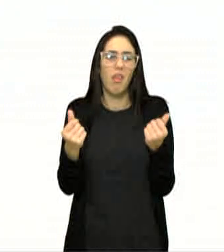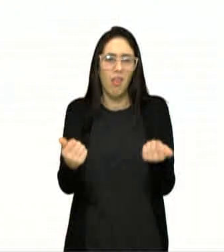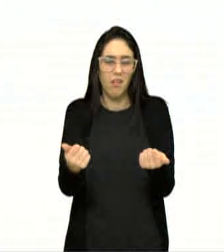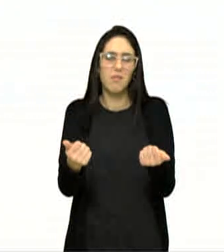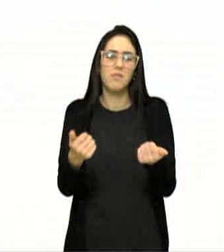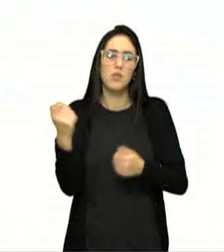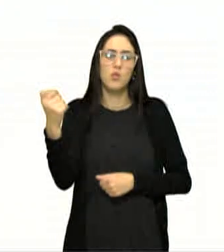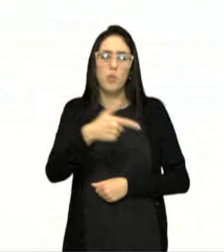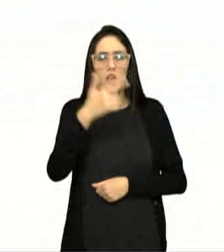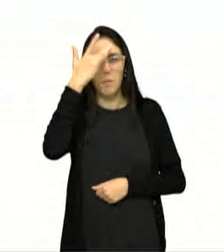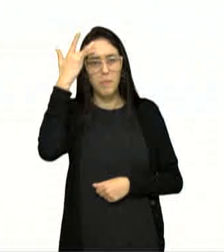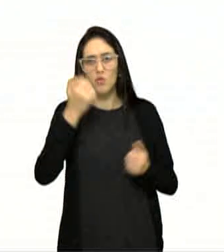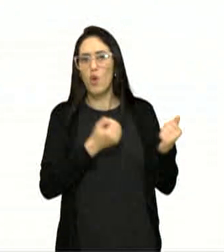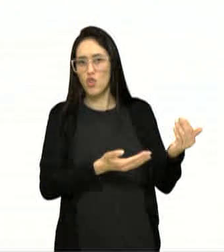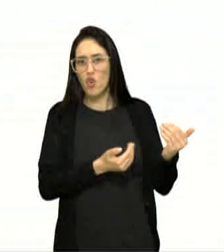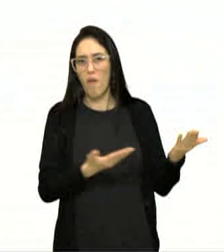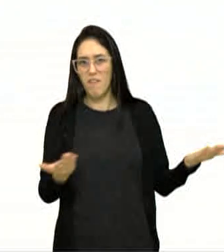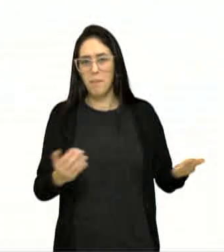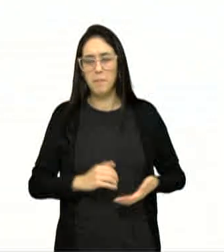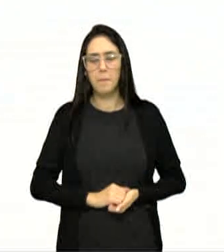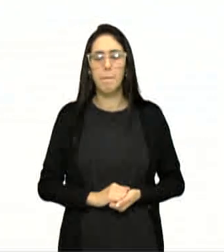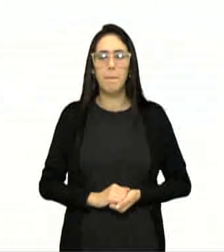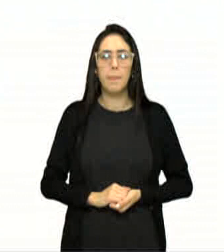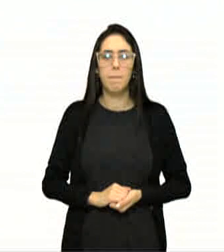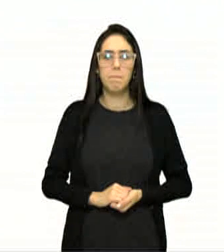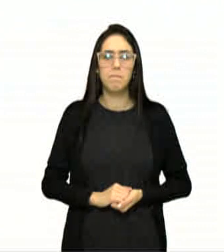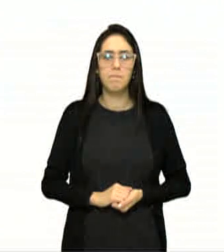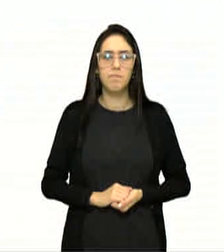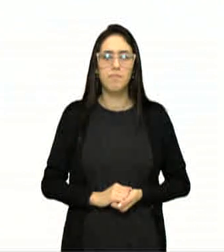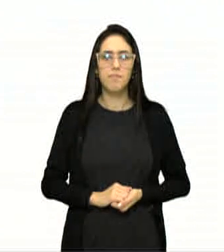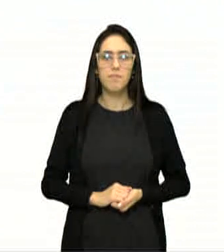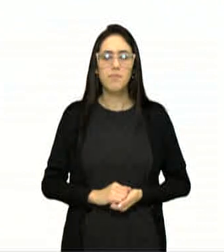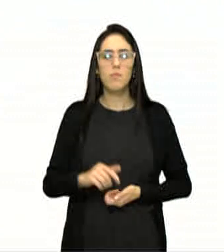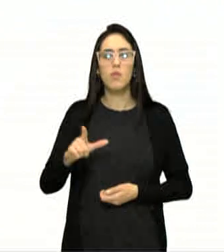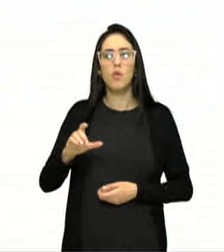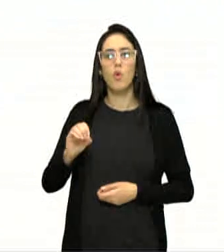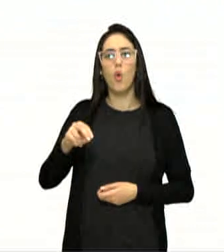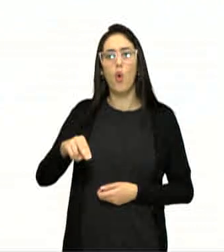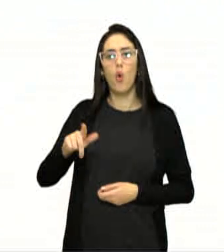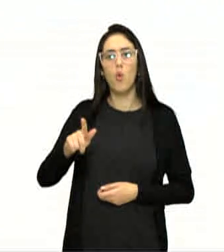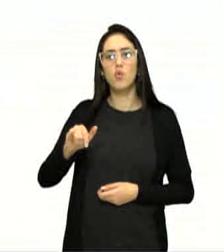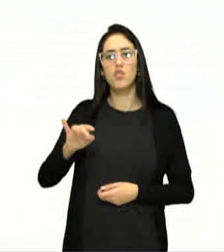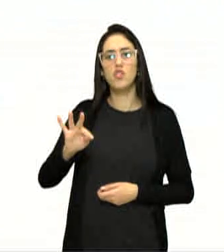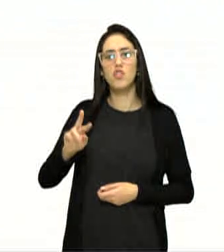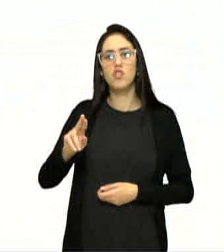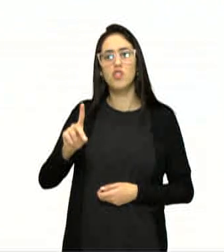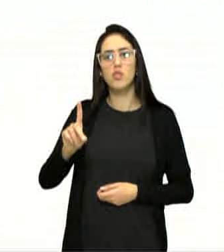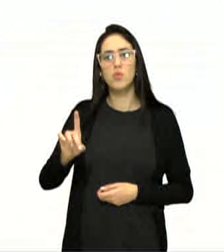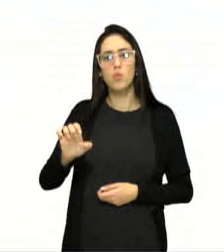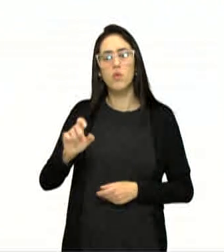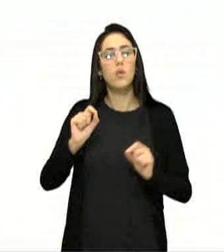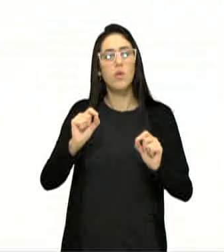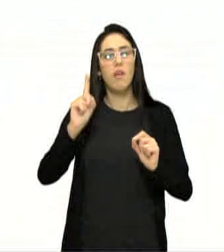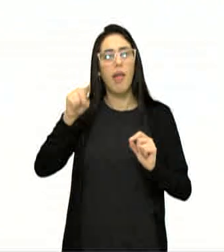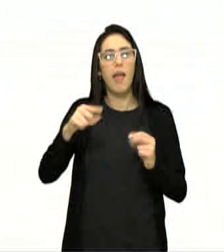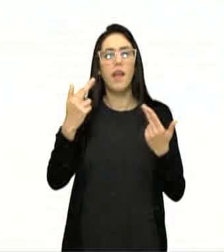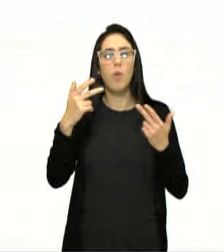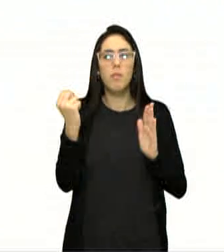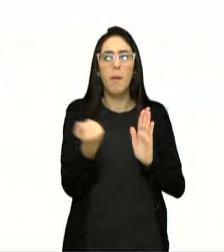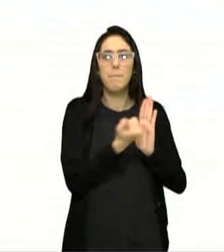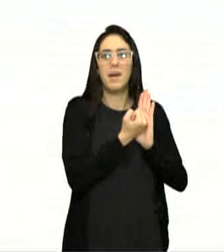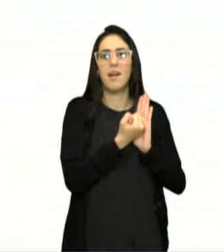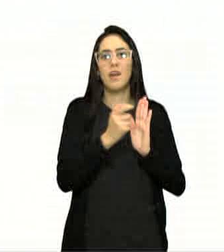uma pessoa mais jovem. Ok? A longitude dos telômeros é considerado um biomarcador de envelhecimento chave no